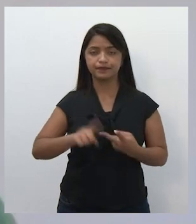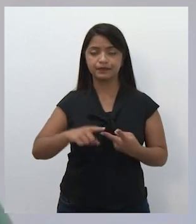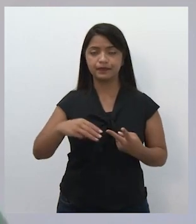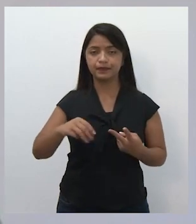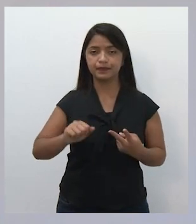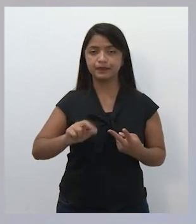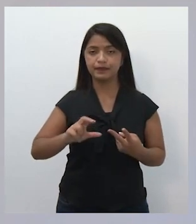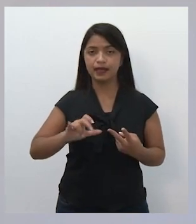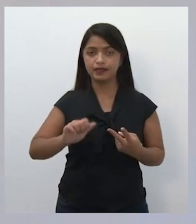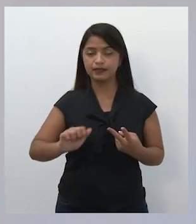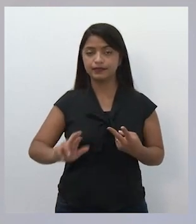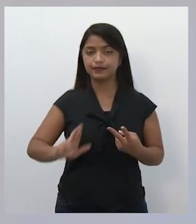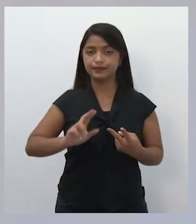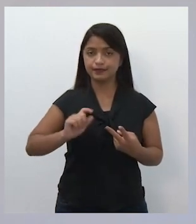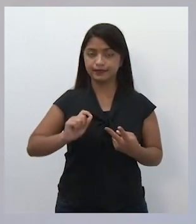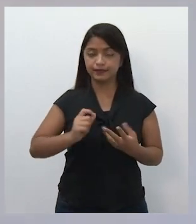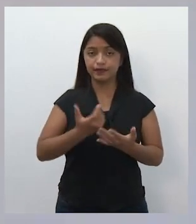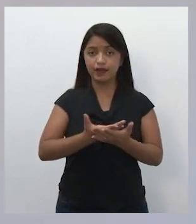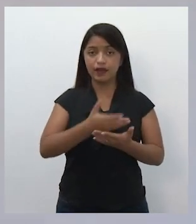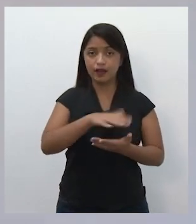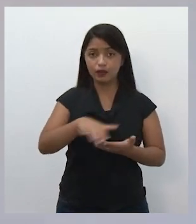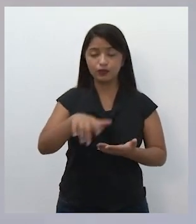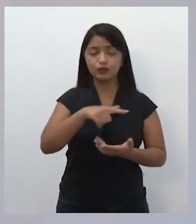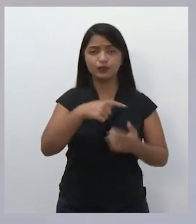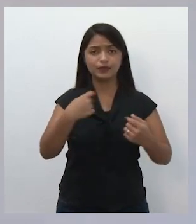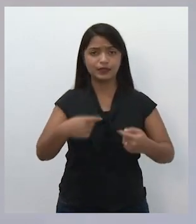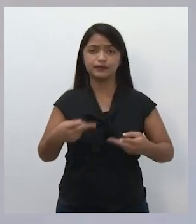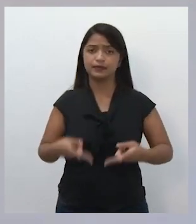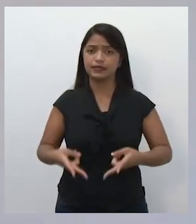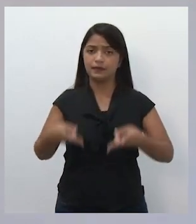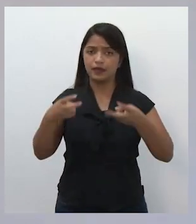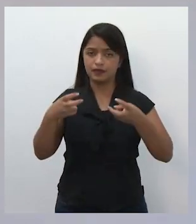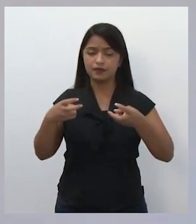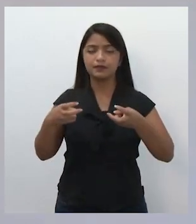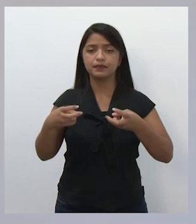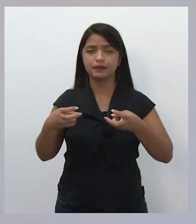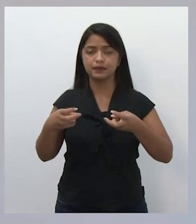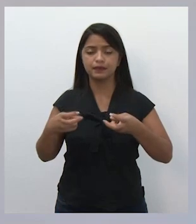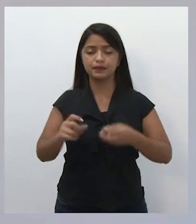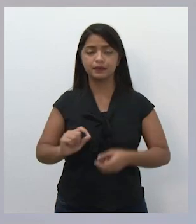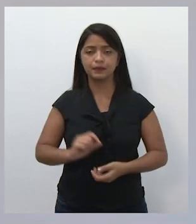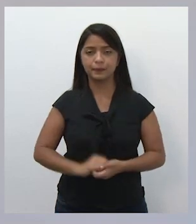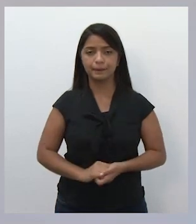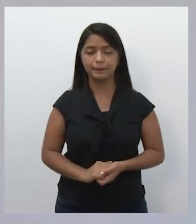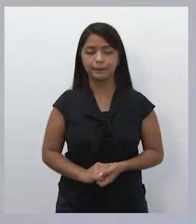o estudante ele precisa perceber que as partes fazem